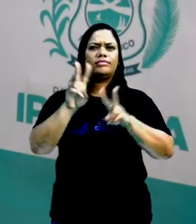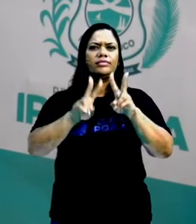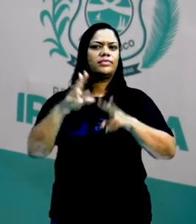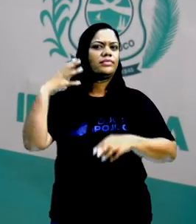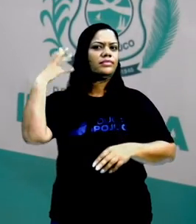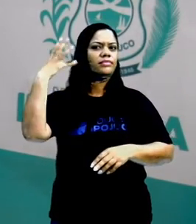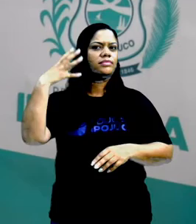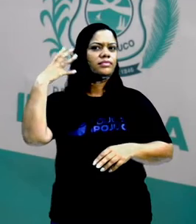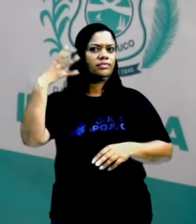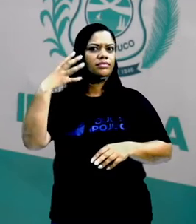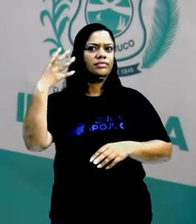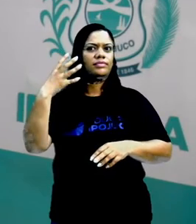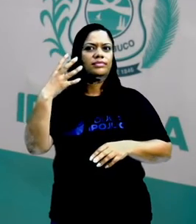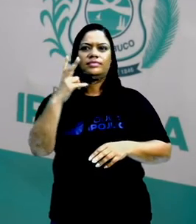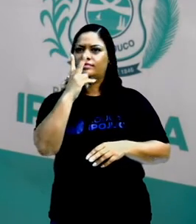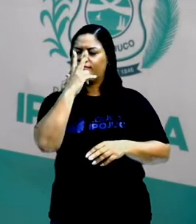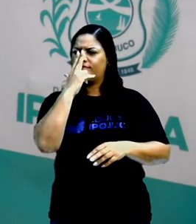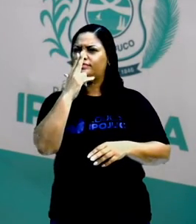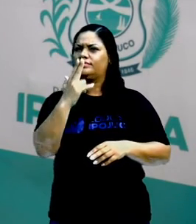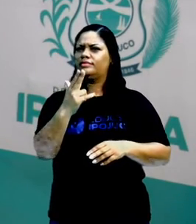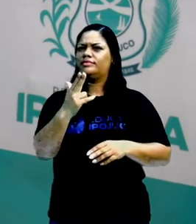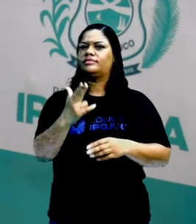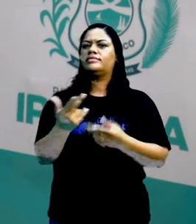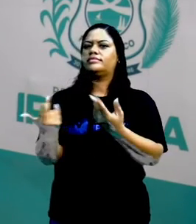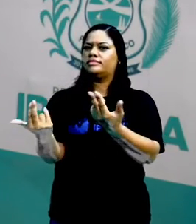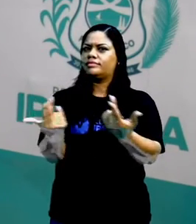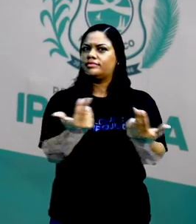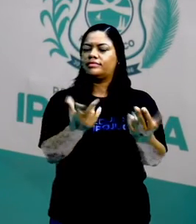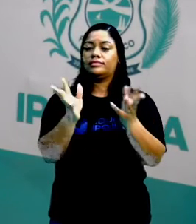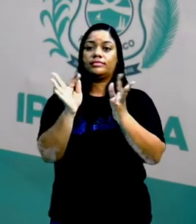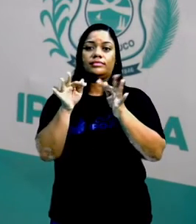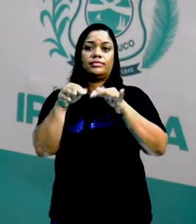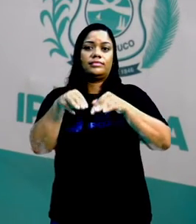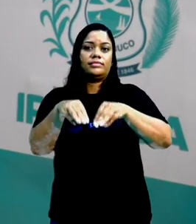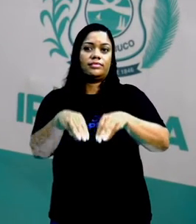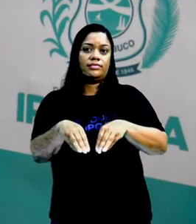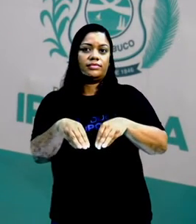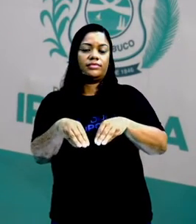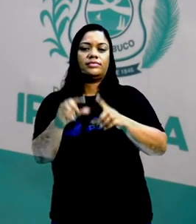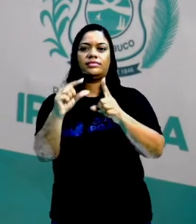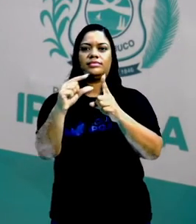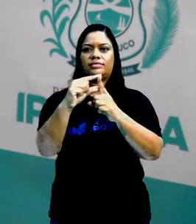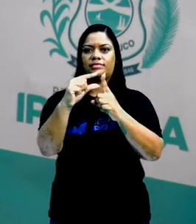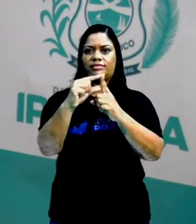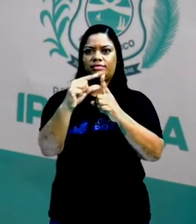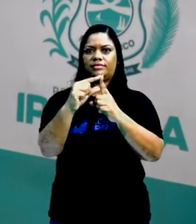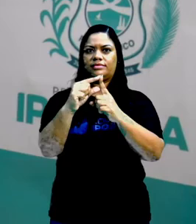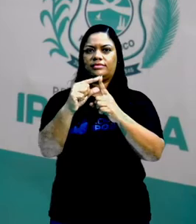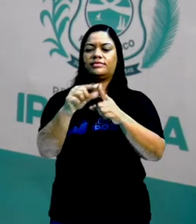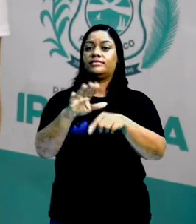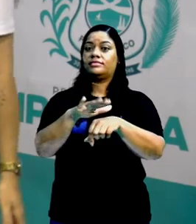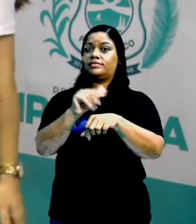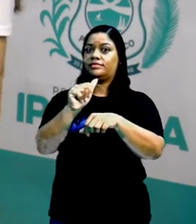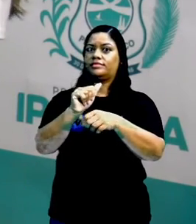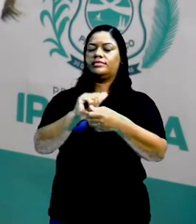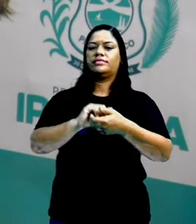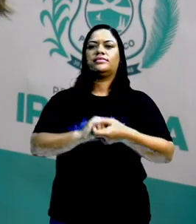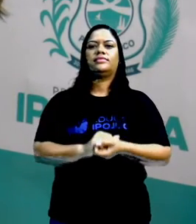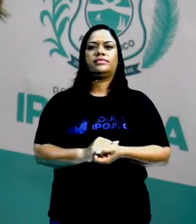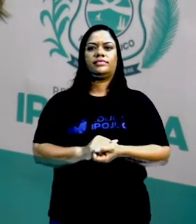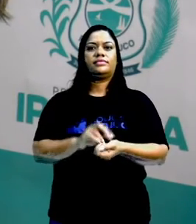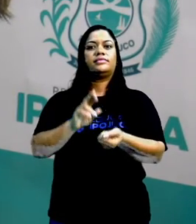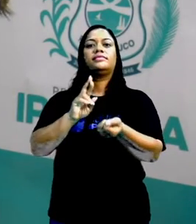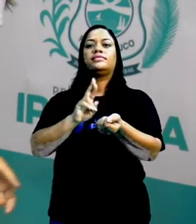Essa similaridade de sons no final aí das palavras é o que chamamos de